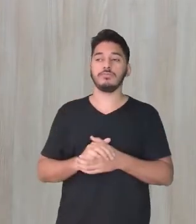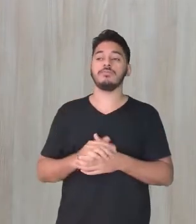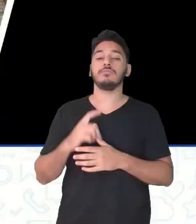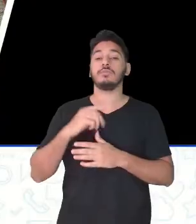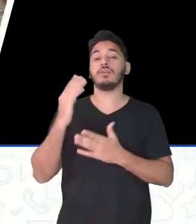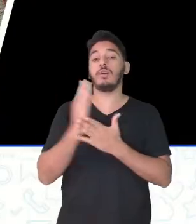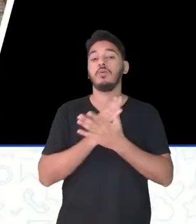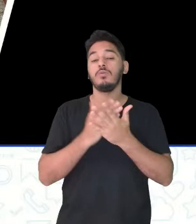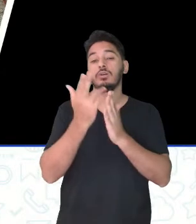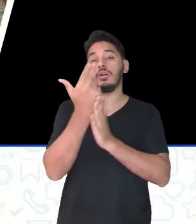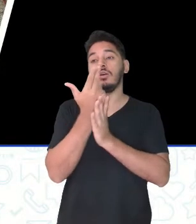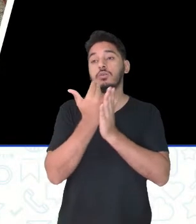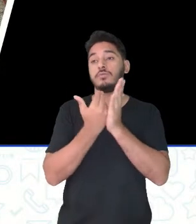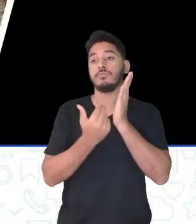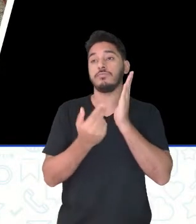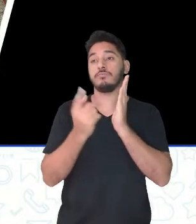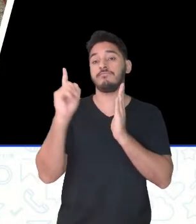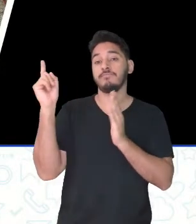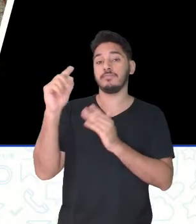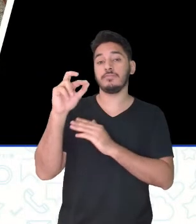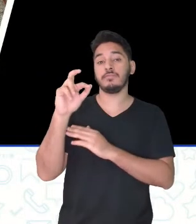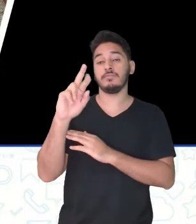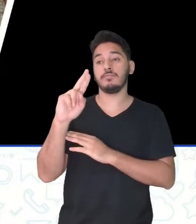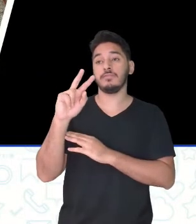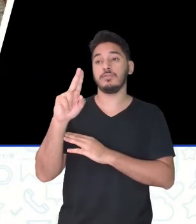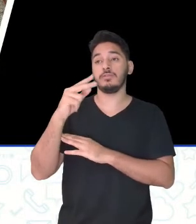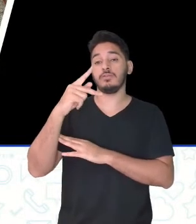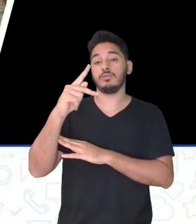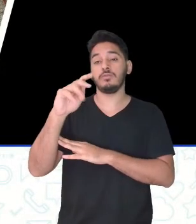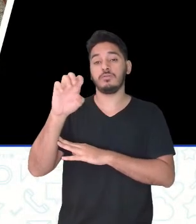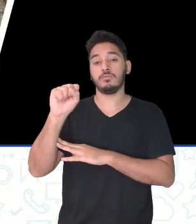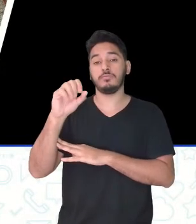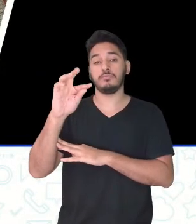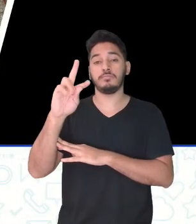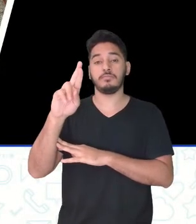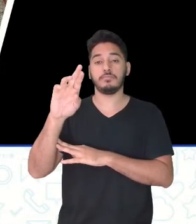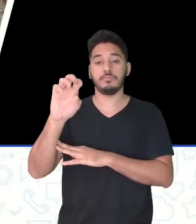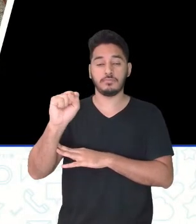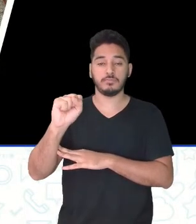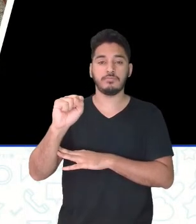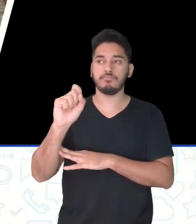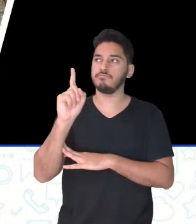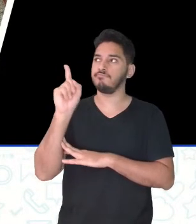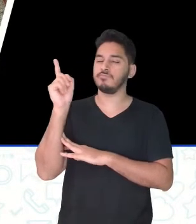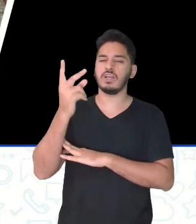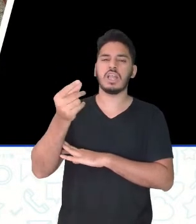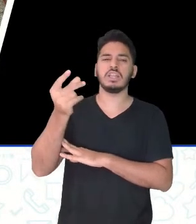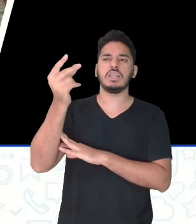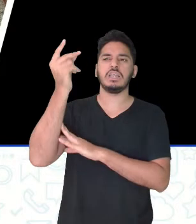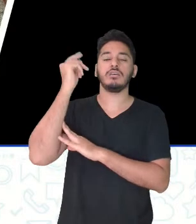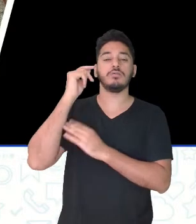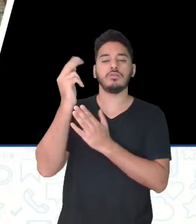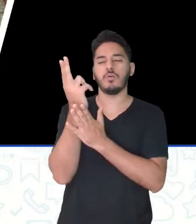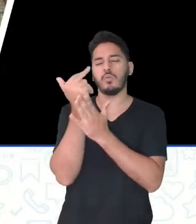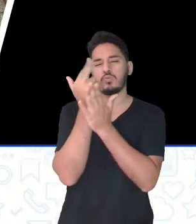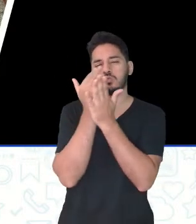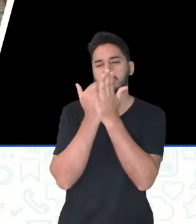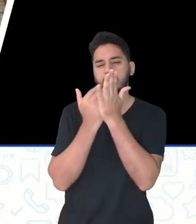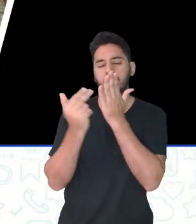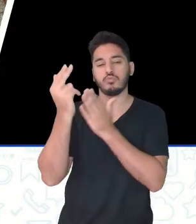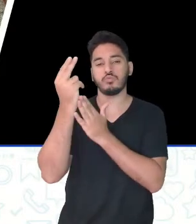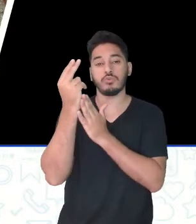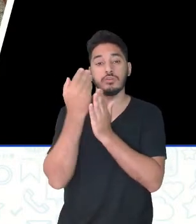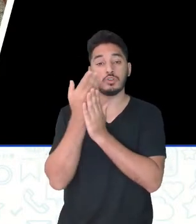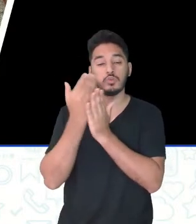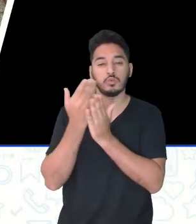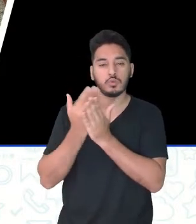algumas pinturas rupestres, né, que são aquelas pinturas bem antigas, e que são através dessas pinturas que os